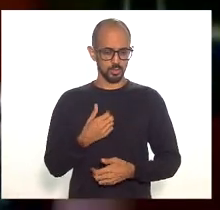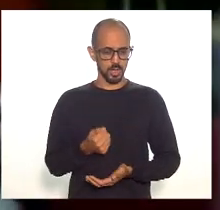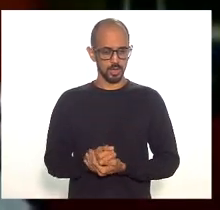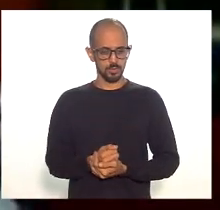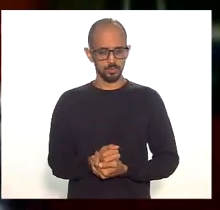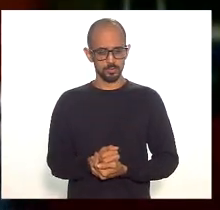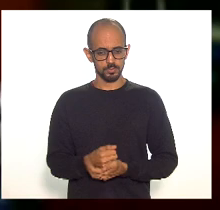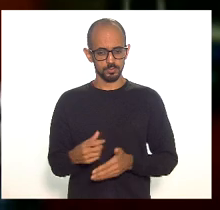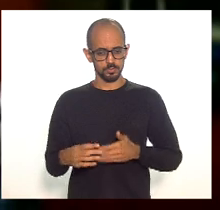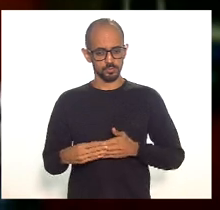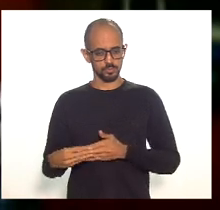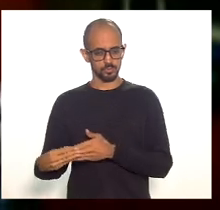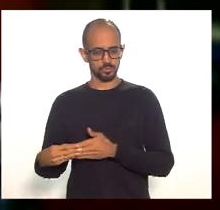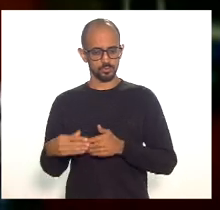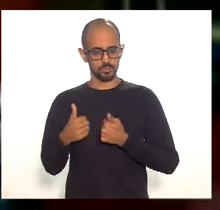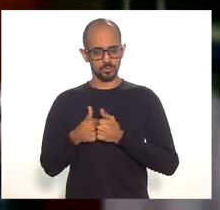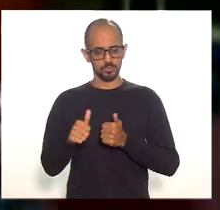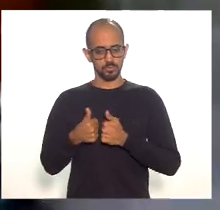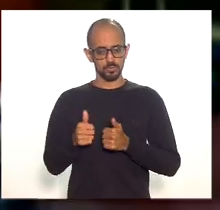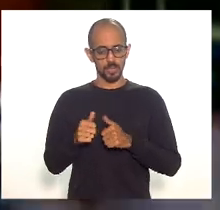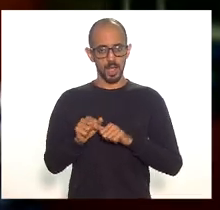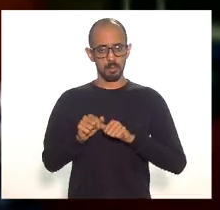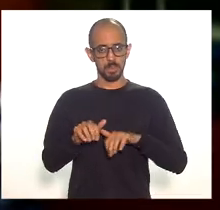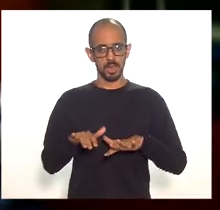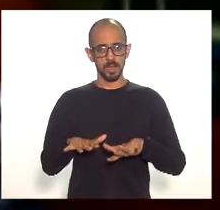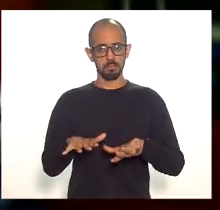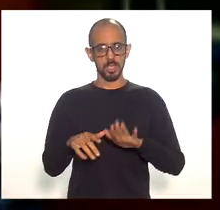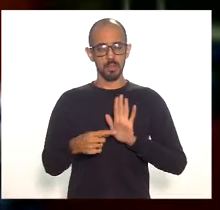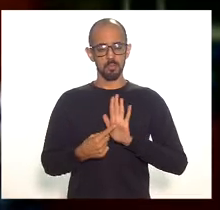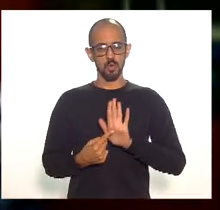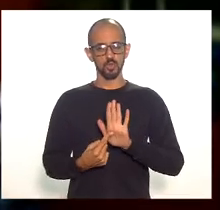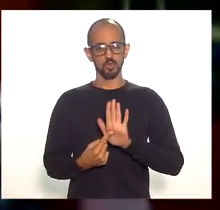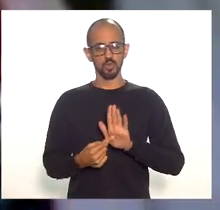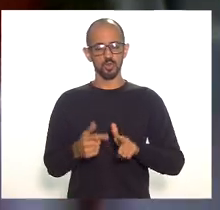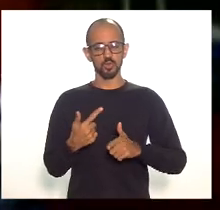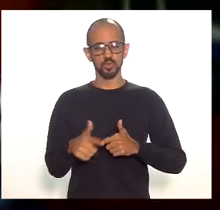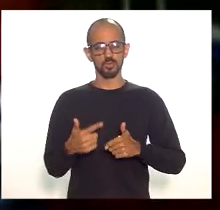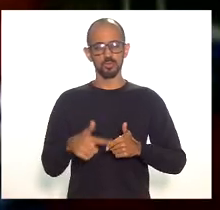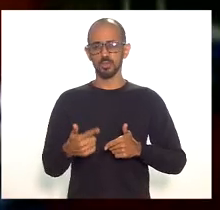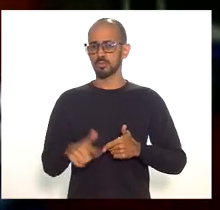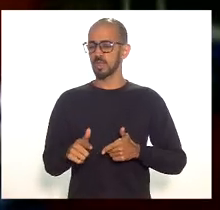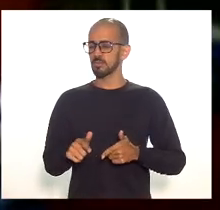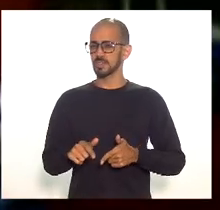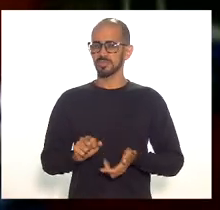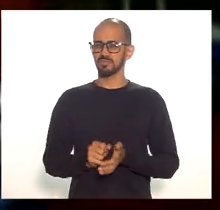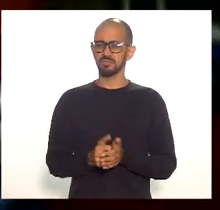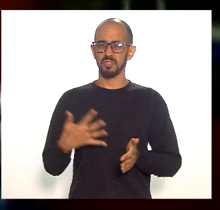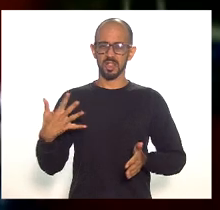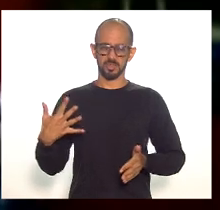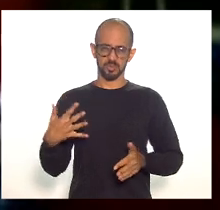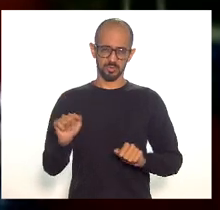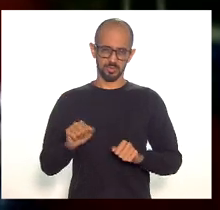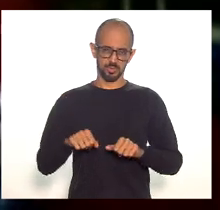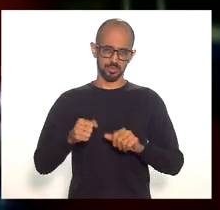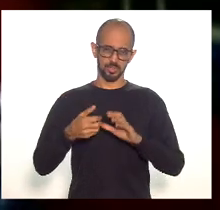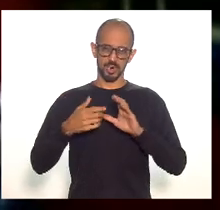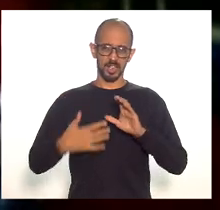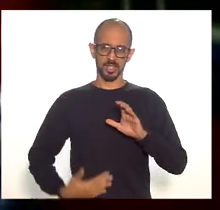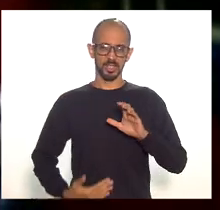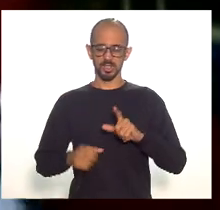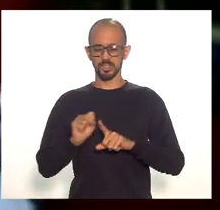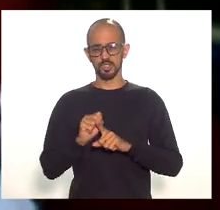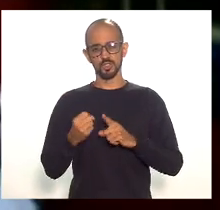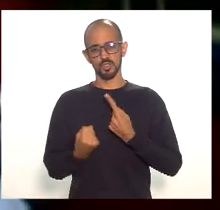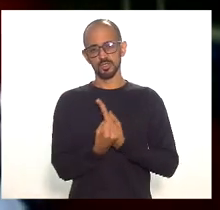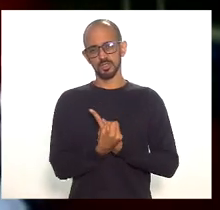transportes. Quando a gente vai... A pandemia escancarou os problemas de caráter social